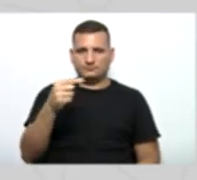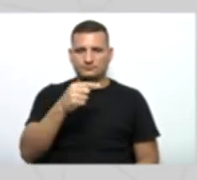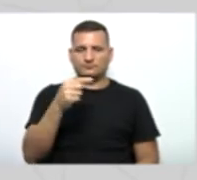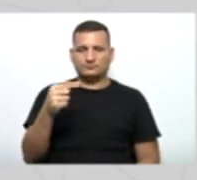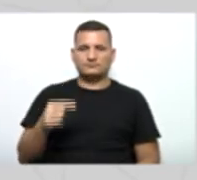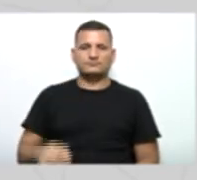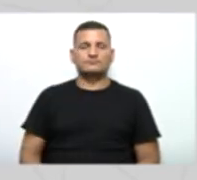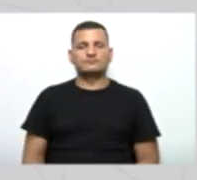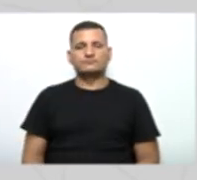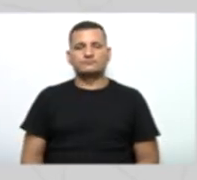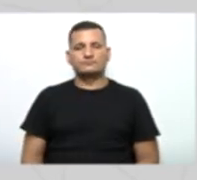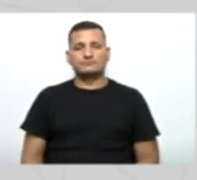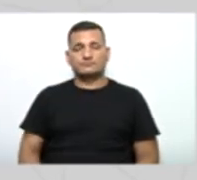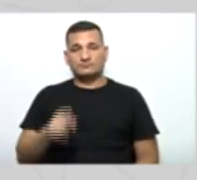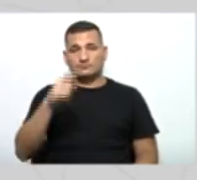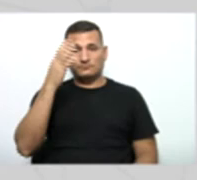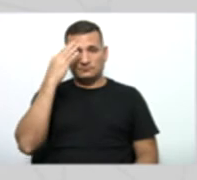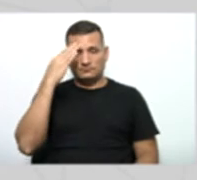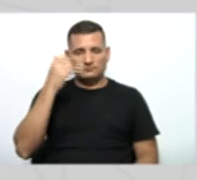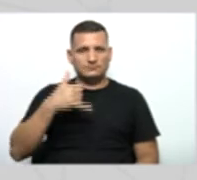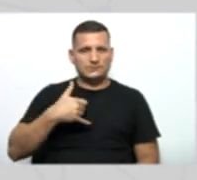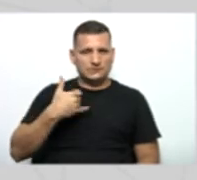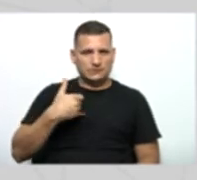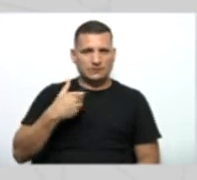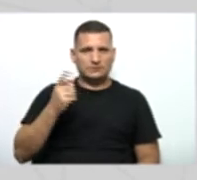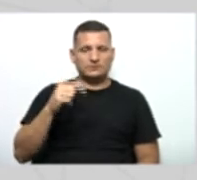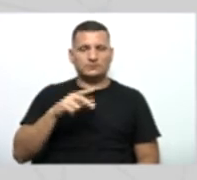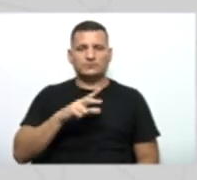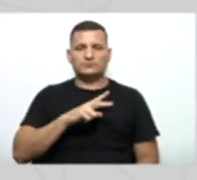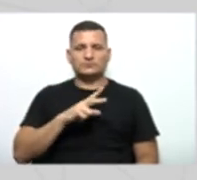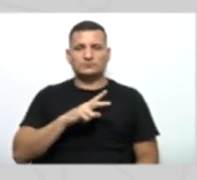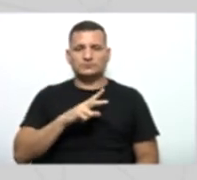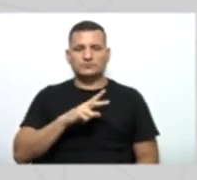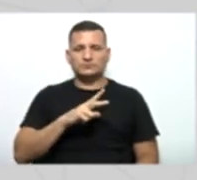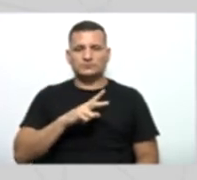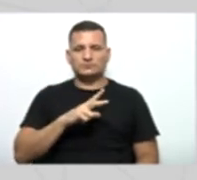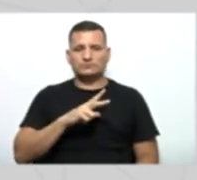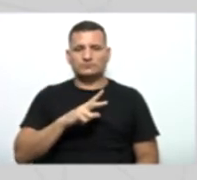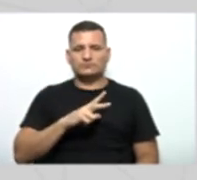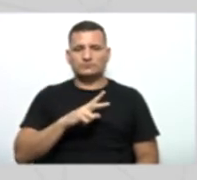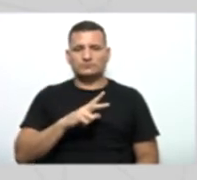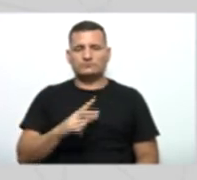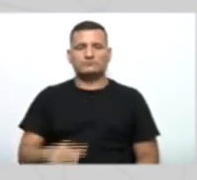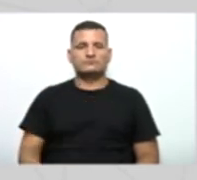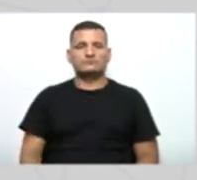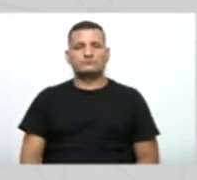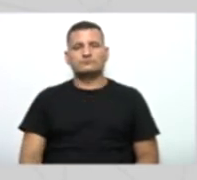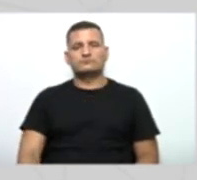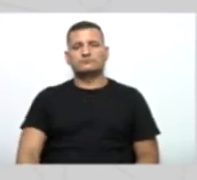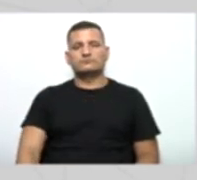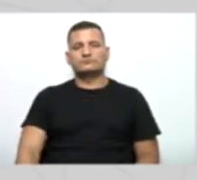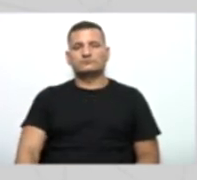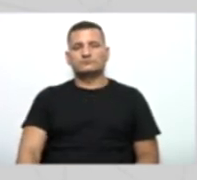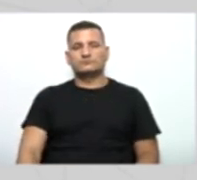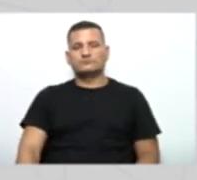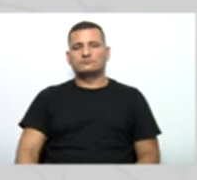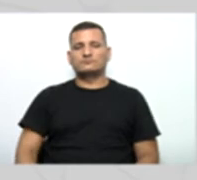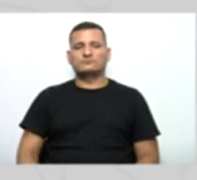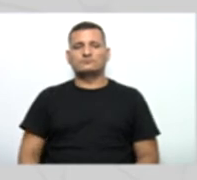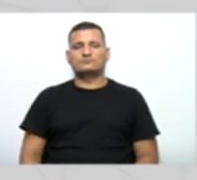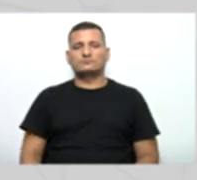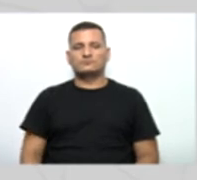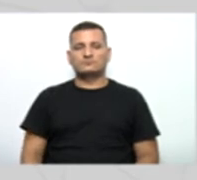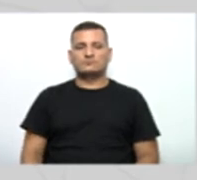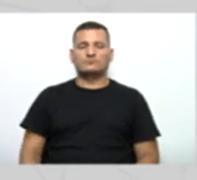self.underline_idade. Então, você já sabe que o atributo do tipo idade, o atributo idade é do tipo privado. Nome recebe